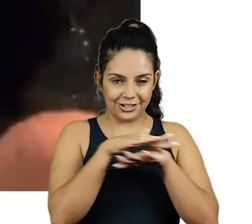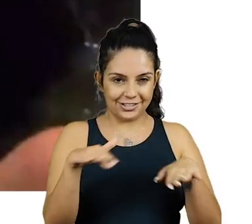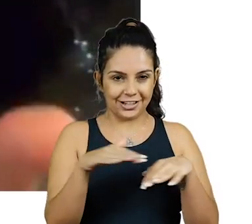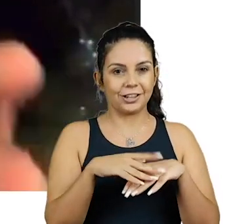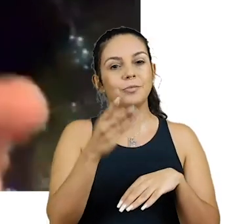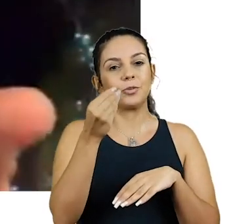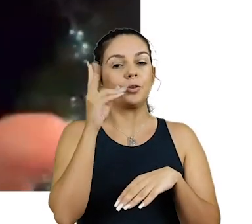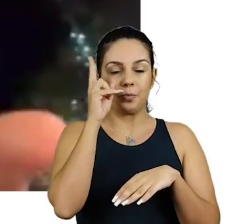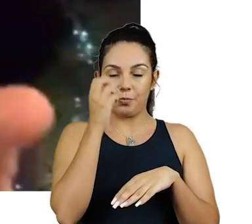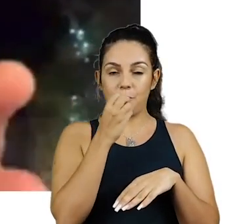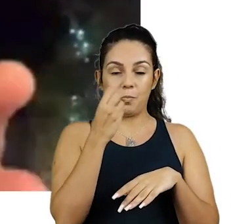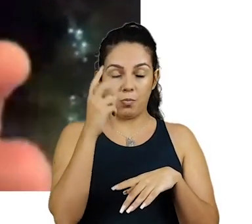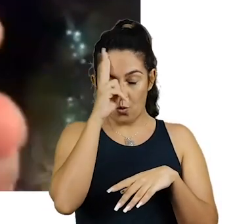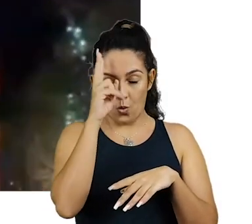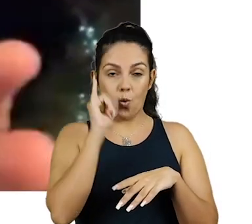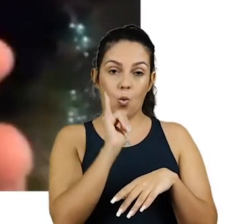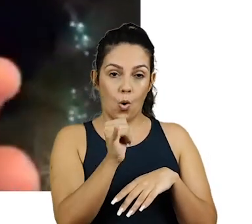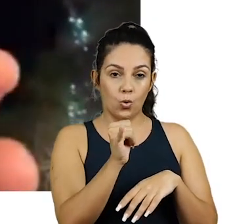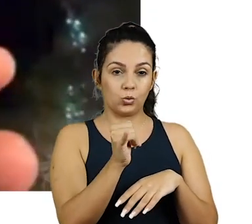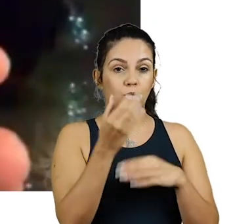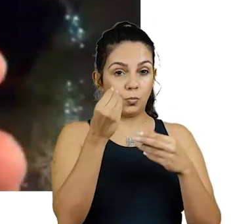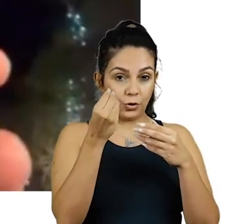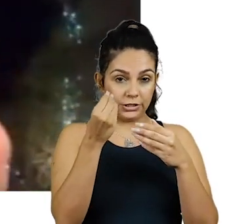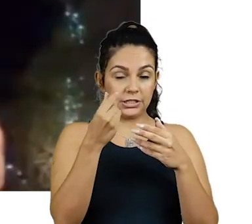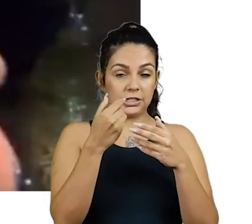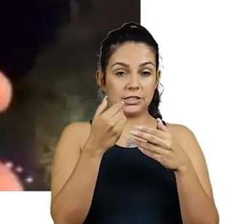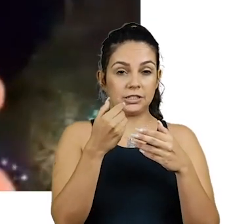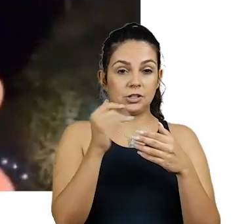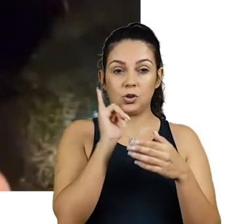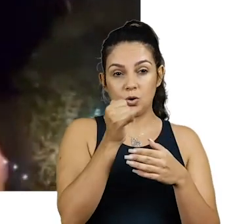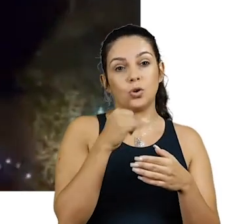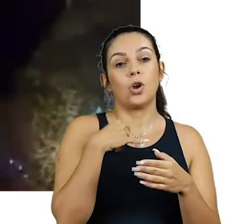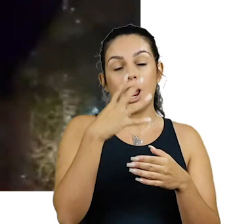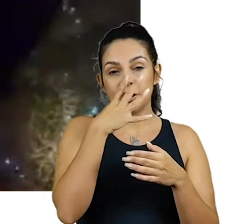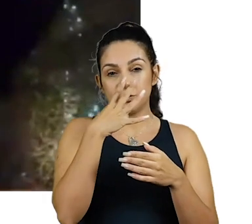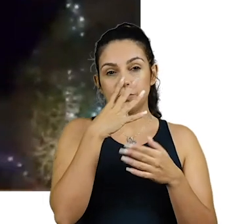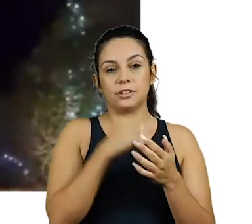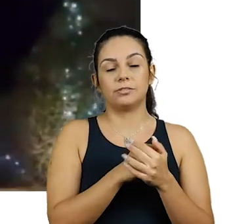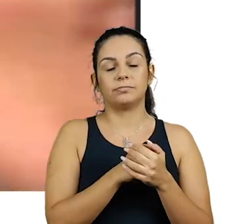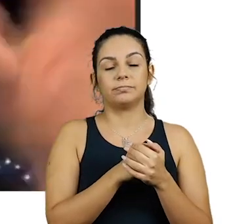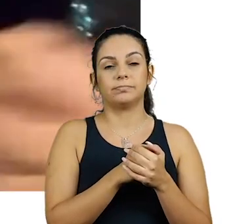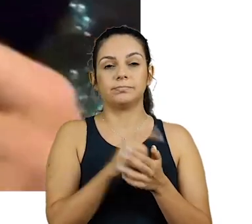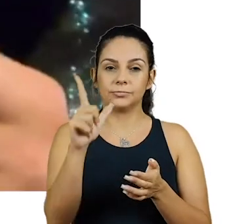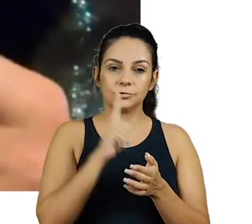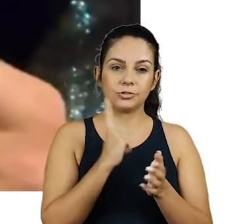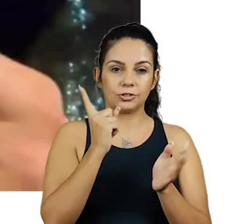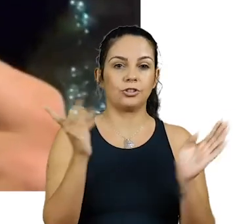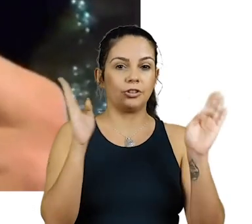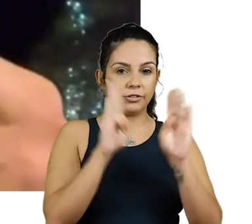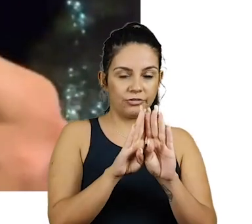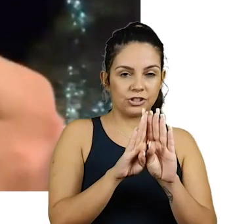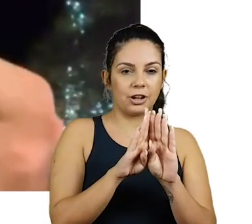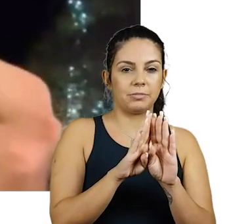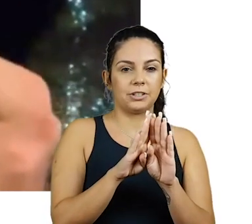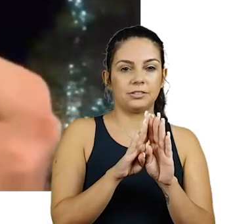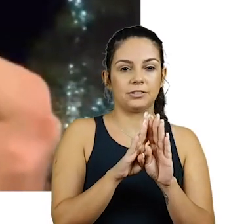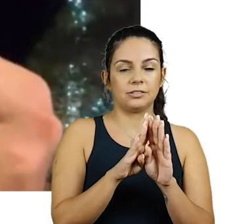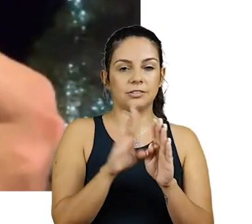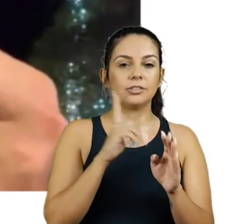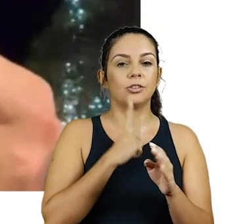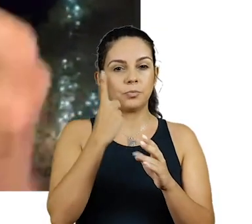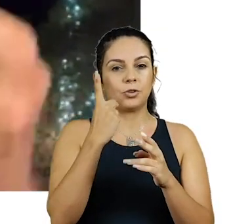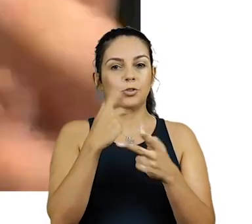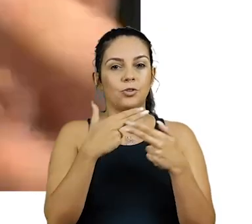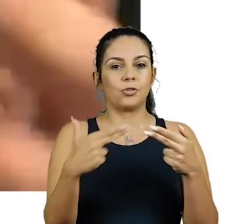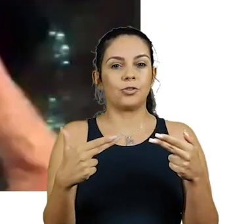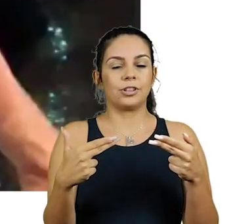eu acho isso bonito também, porque eu conto, muitas vezes, Afonso, os contos que eu admiro, ele tem um fechamento, mas ele tem